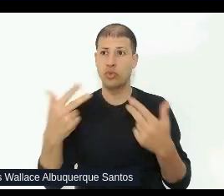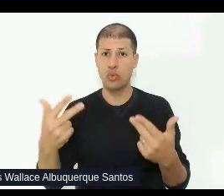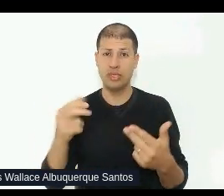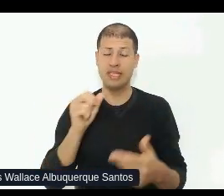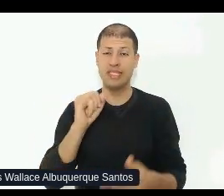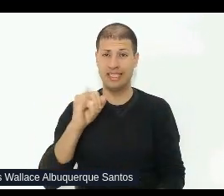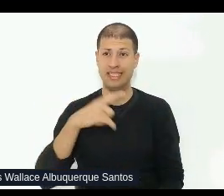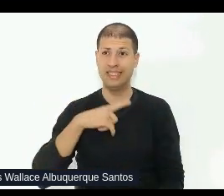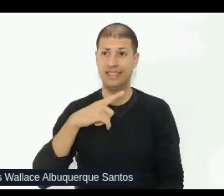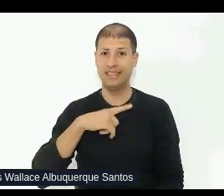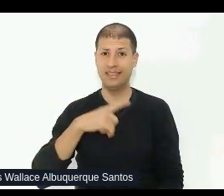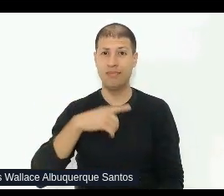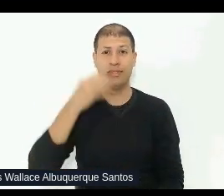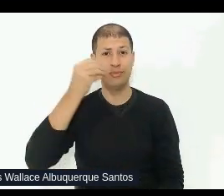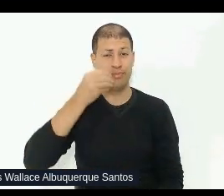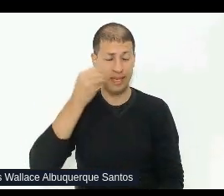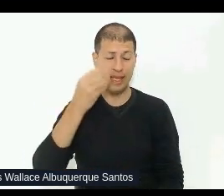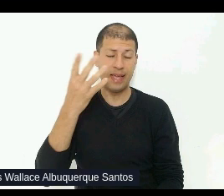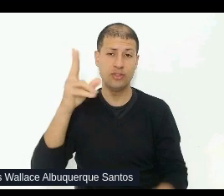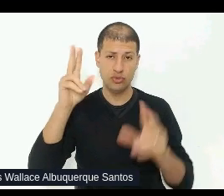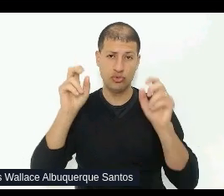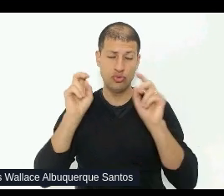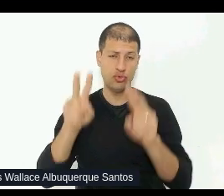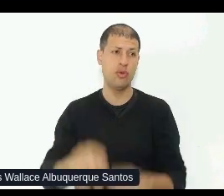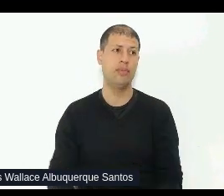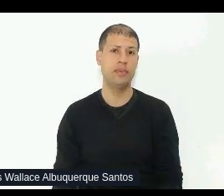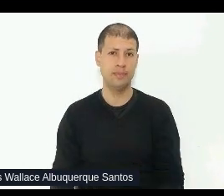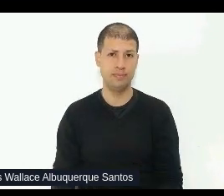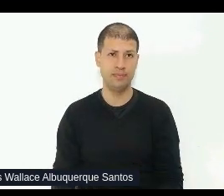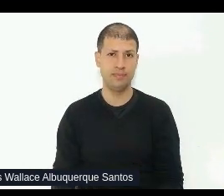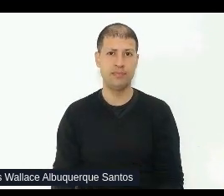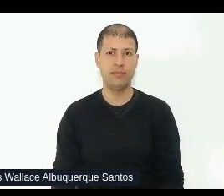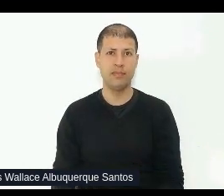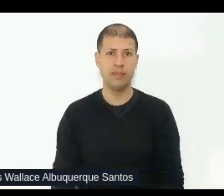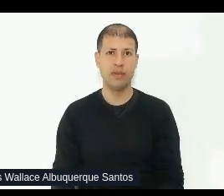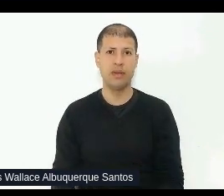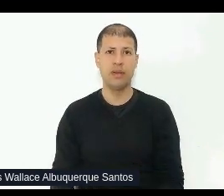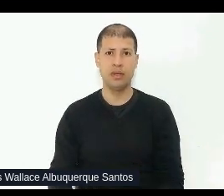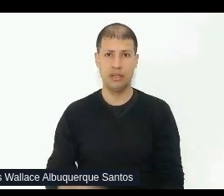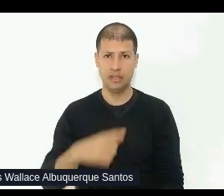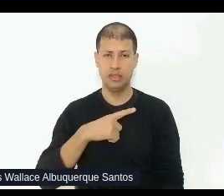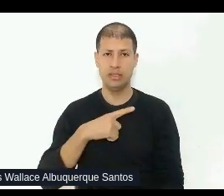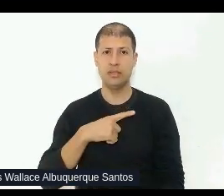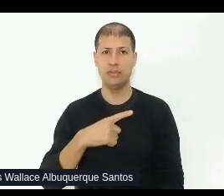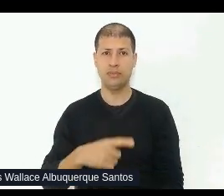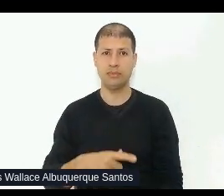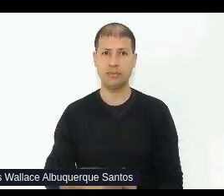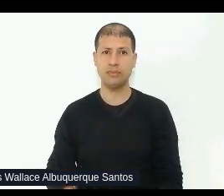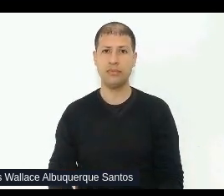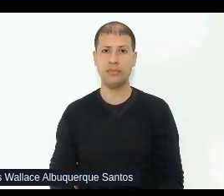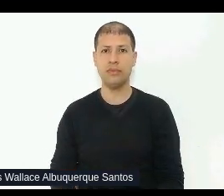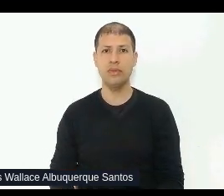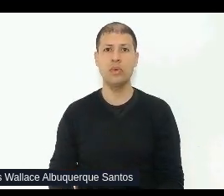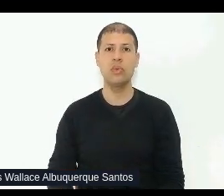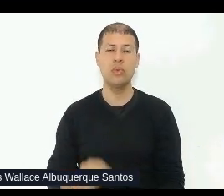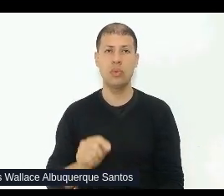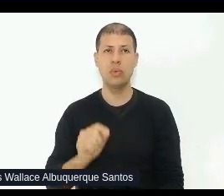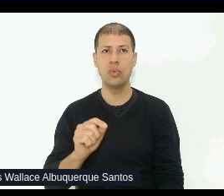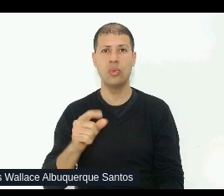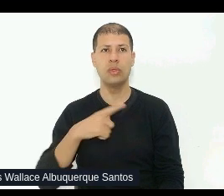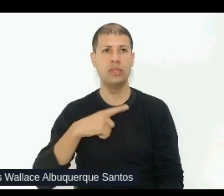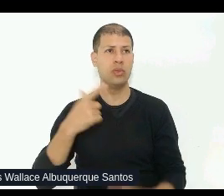tipo de experiência. E eu acho isso errado, eu acho que a gente devia sempre olhar para todos os lados